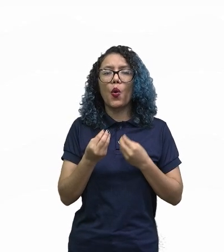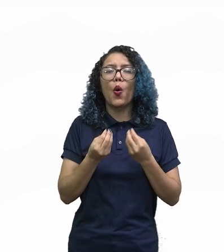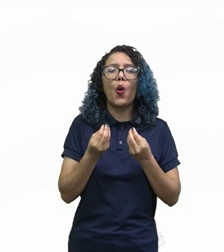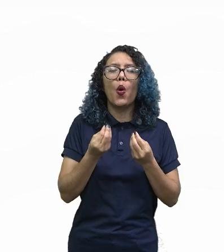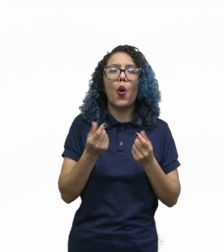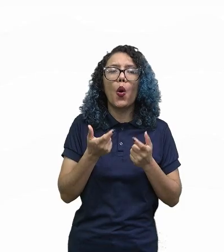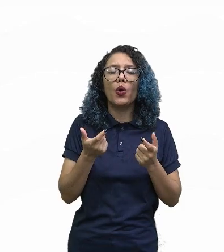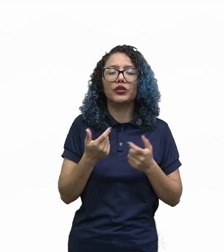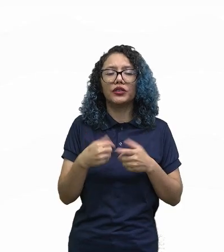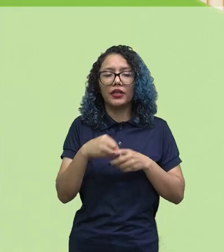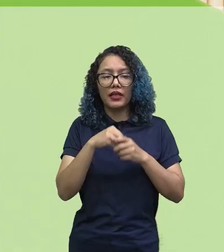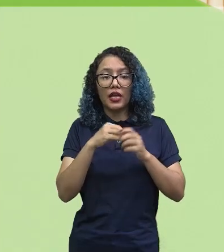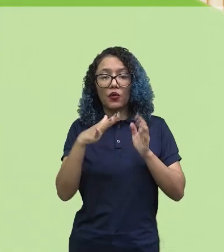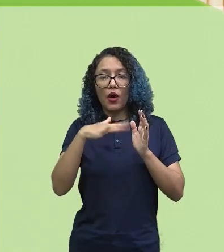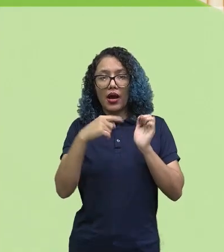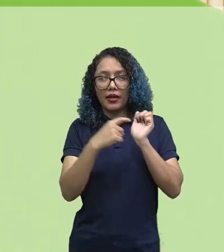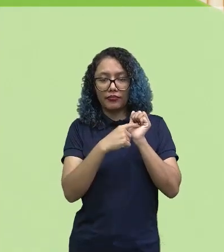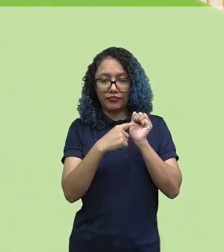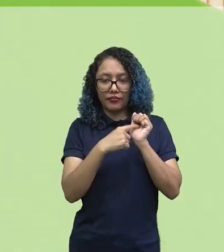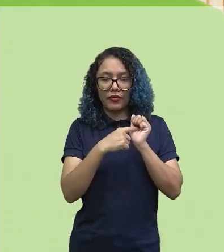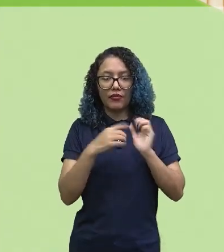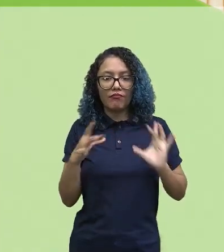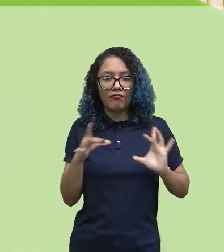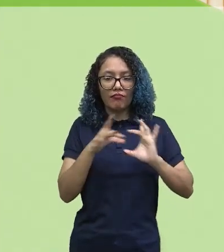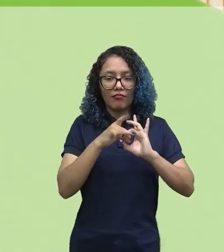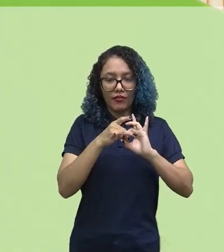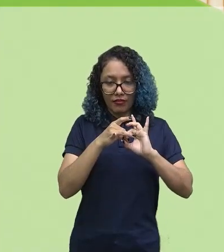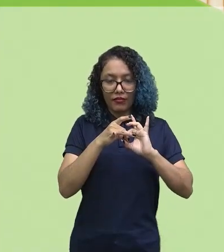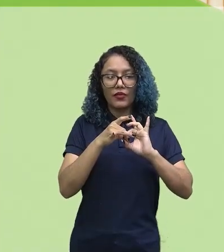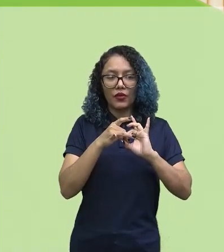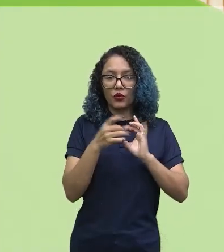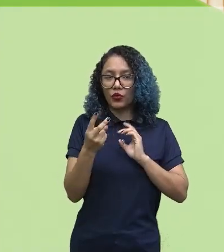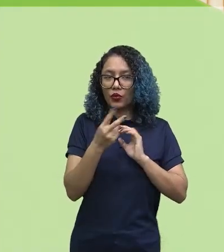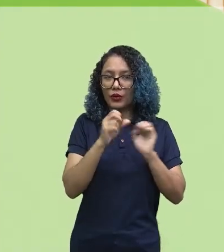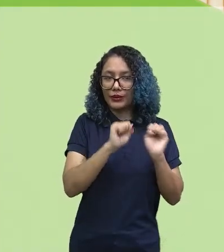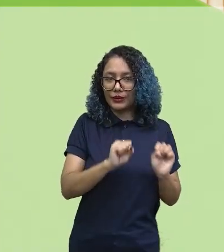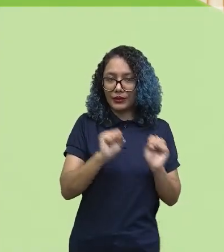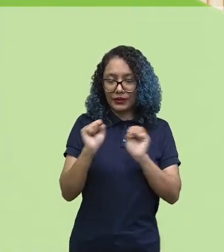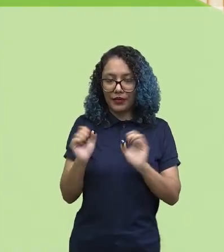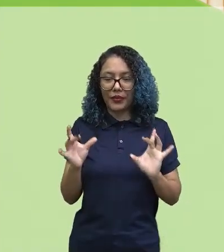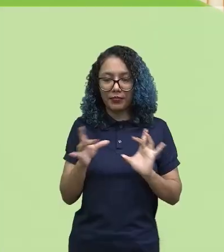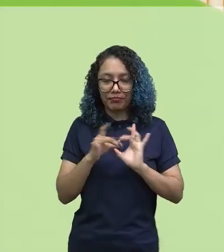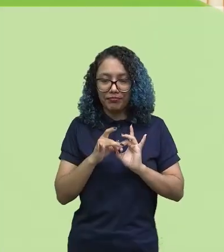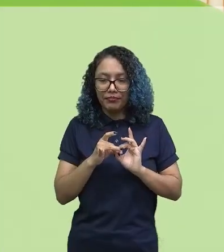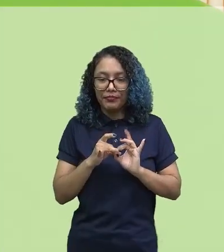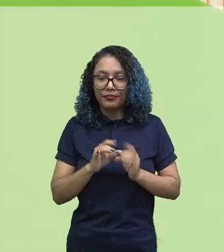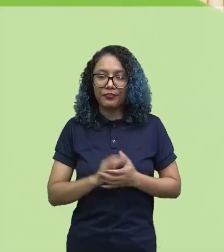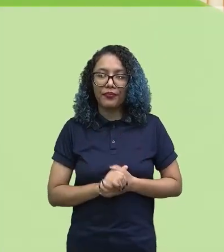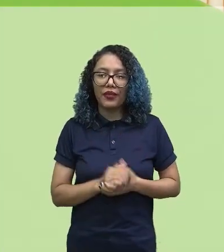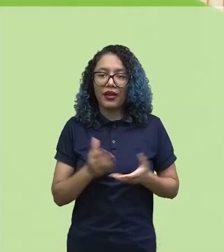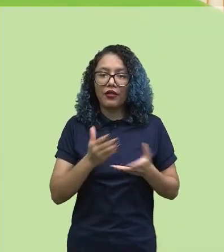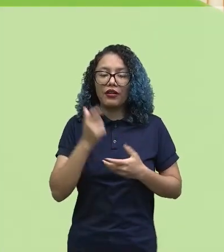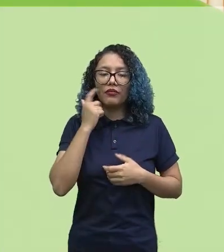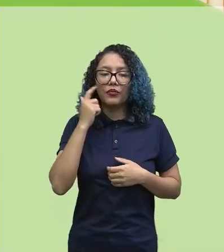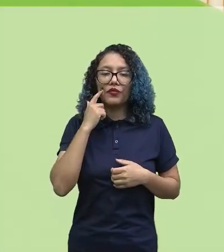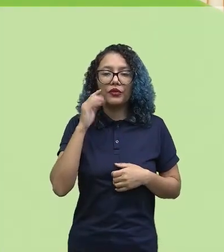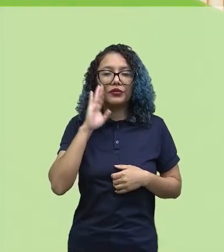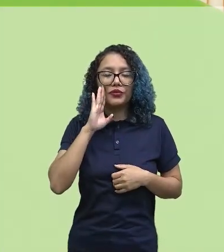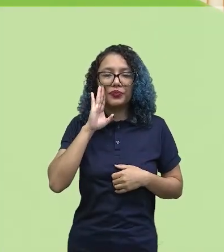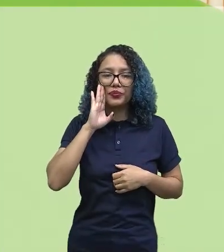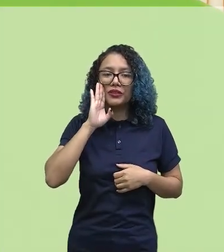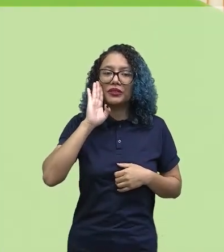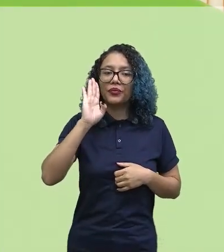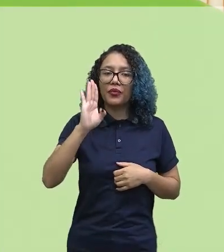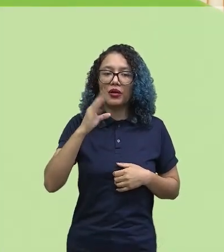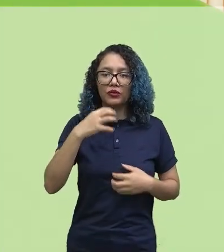é essa integração, né, onde ocorre essa integração entre esses dois sistemas. E aí a gente vai observar os principais